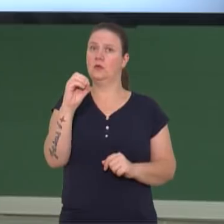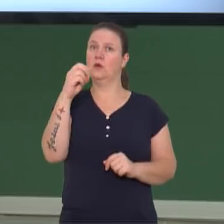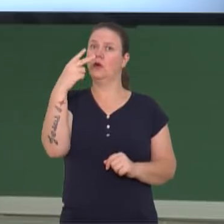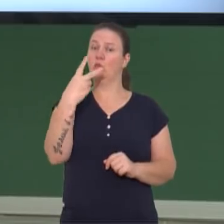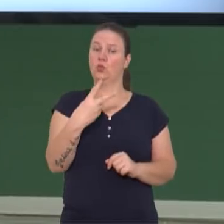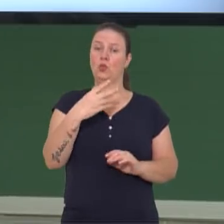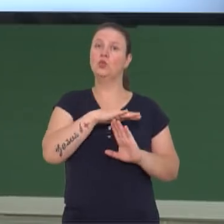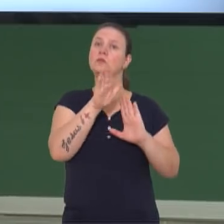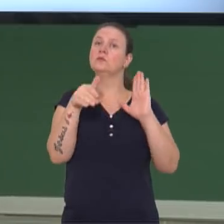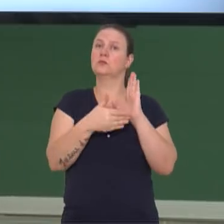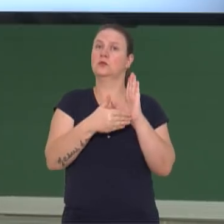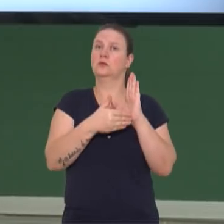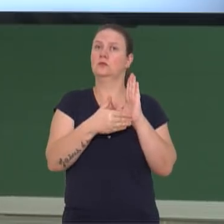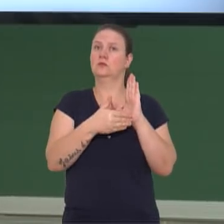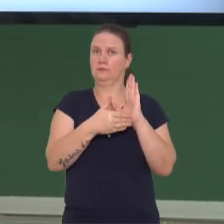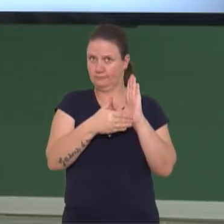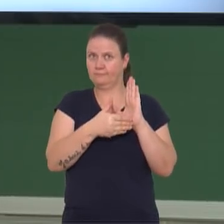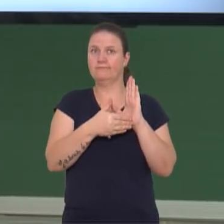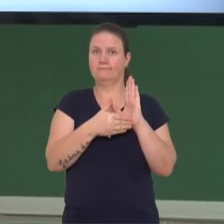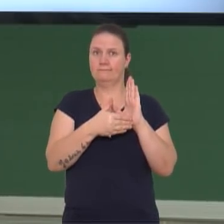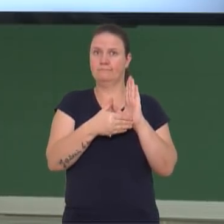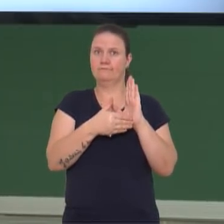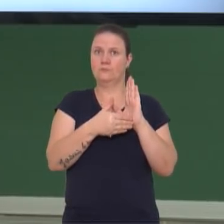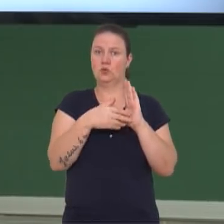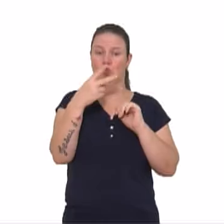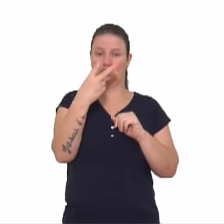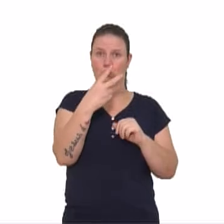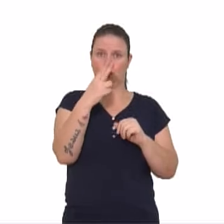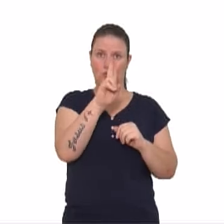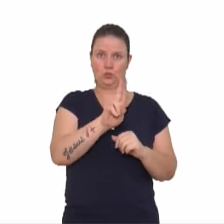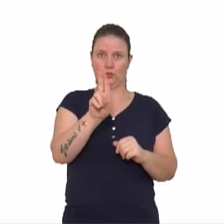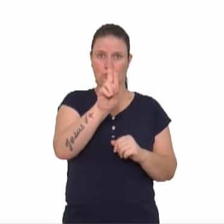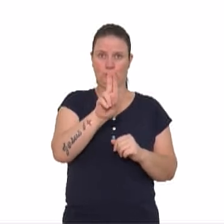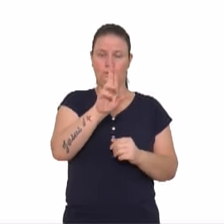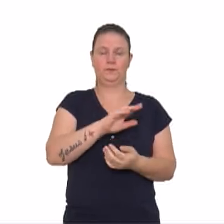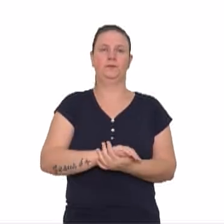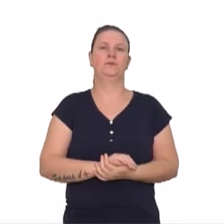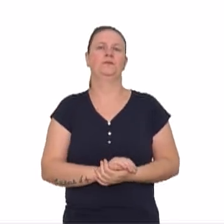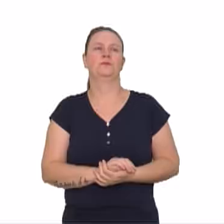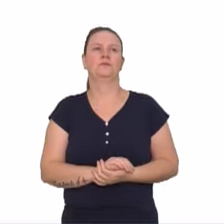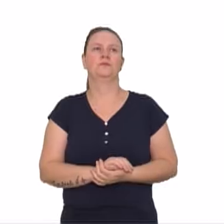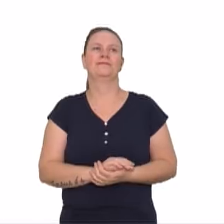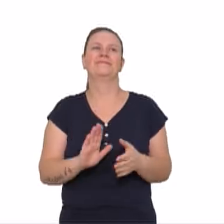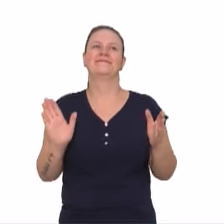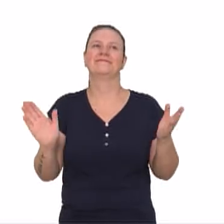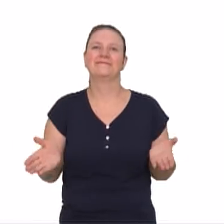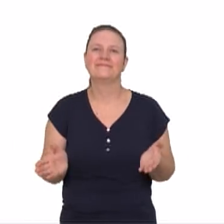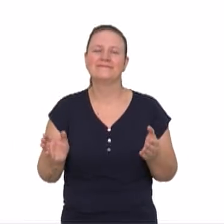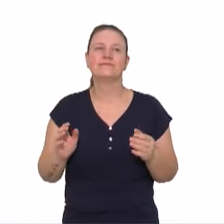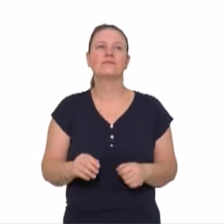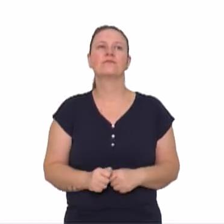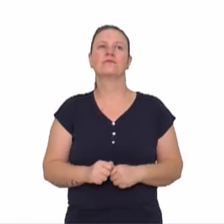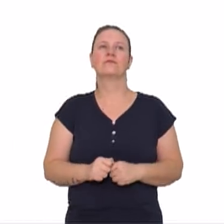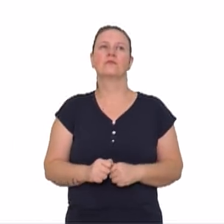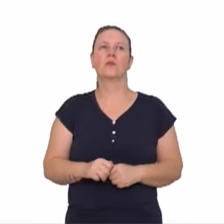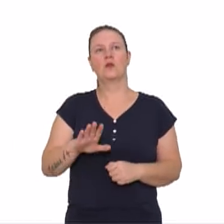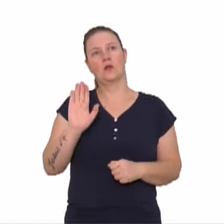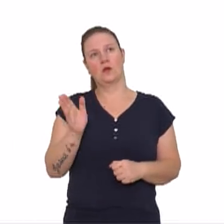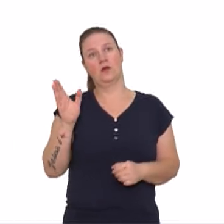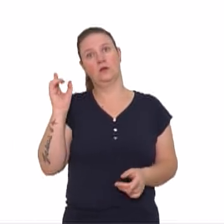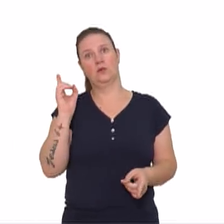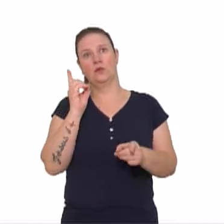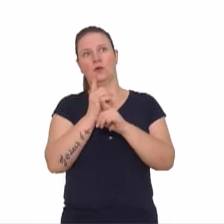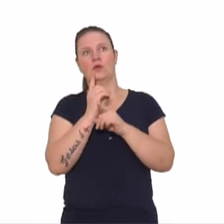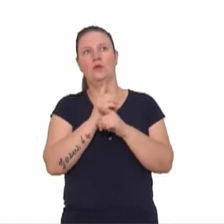2 inteiros, 2 unidades. Muito bem. E agora? Bom, agora eu